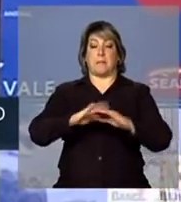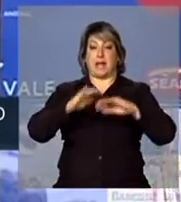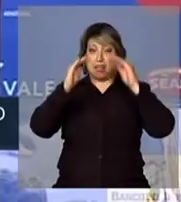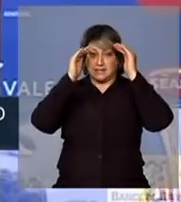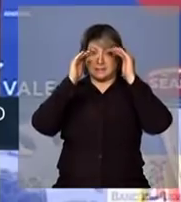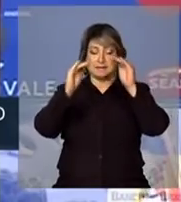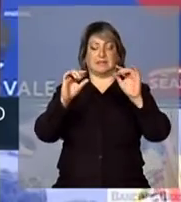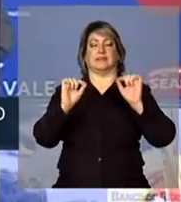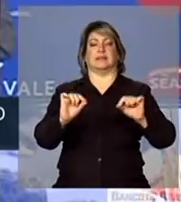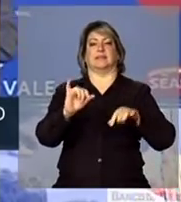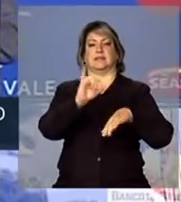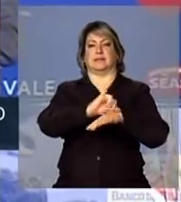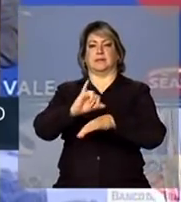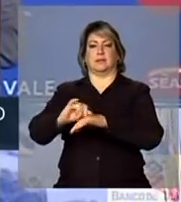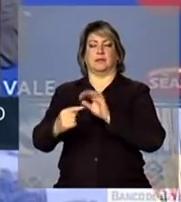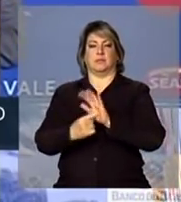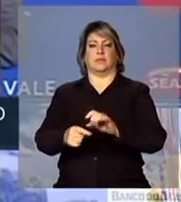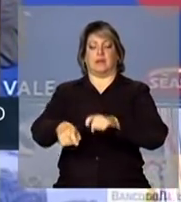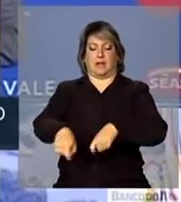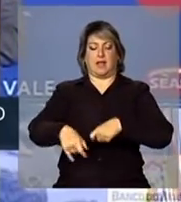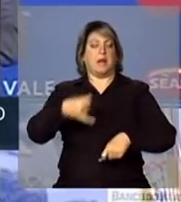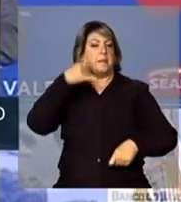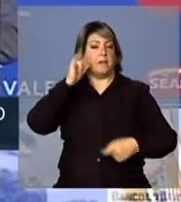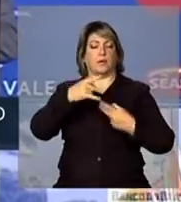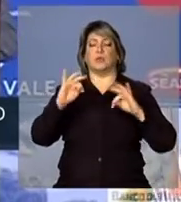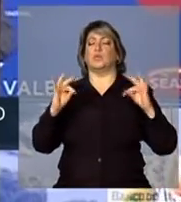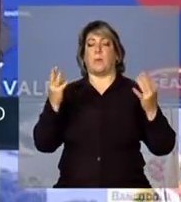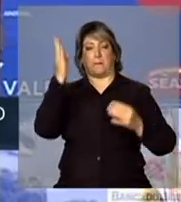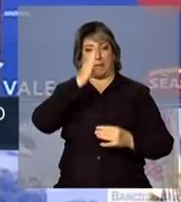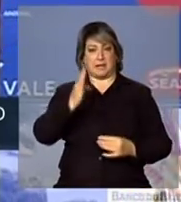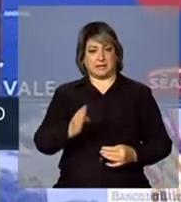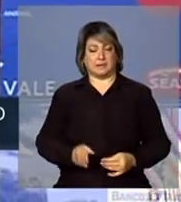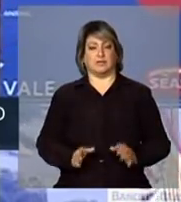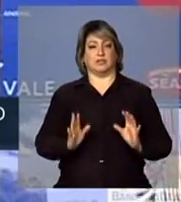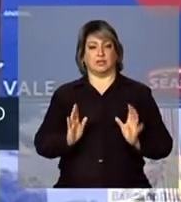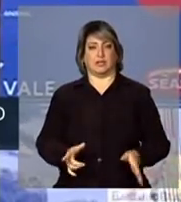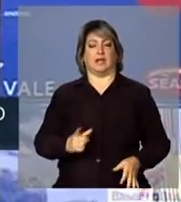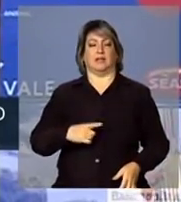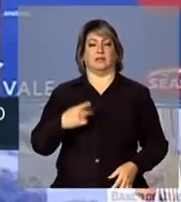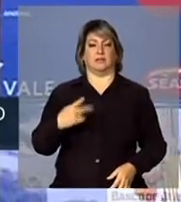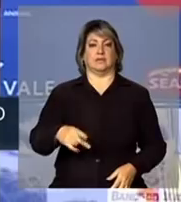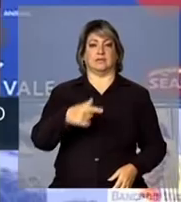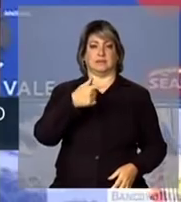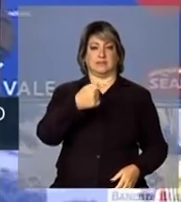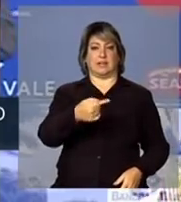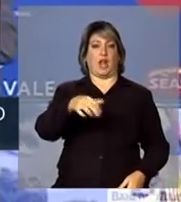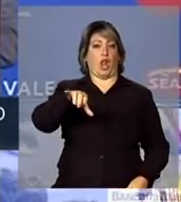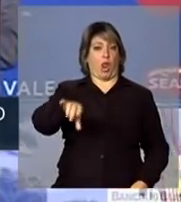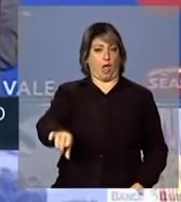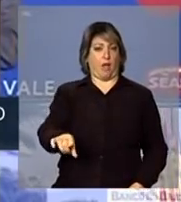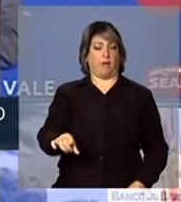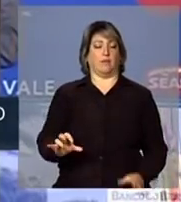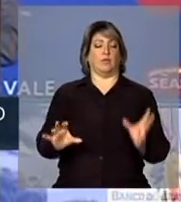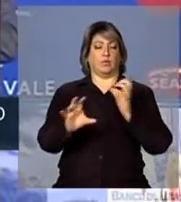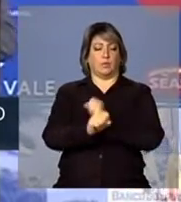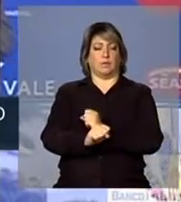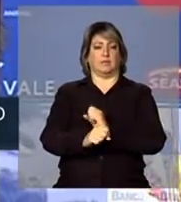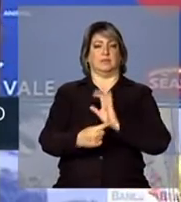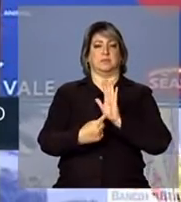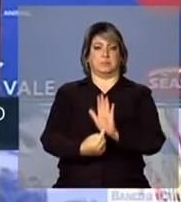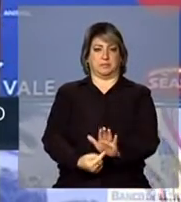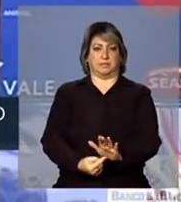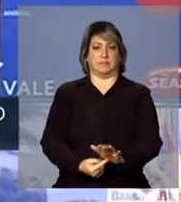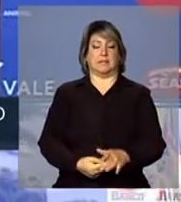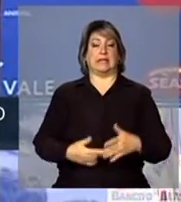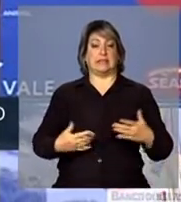respeitada exposição agropecuária de todo o Brasil, já no seu 79ª edição. Eu